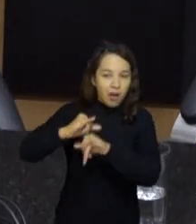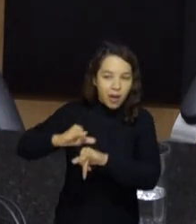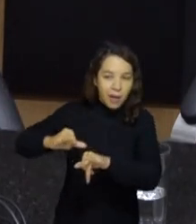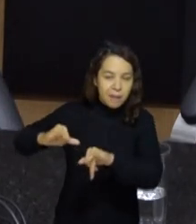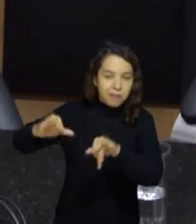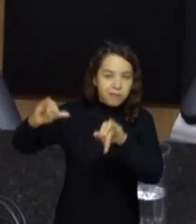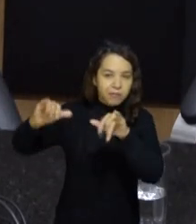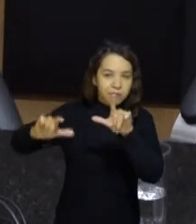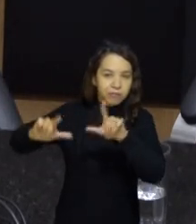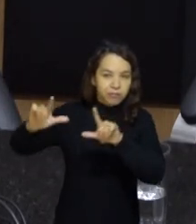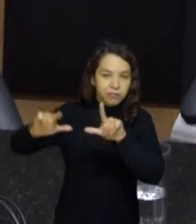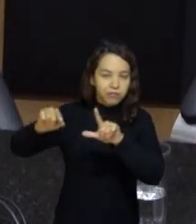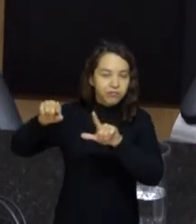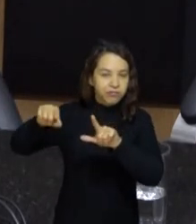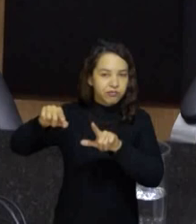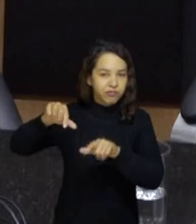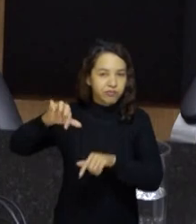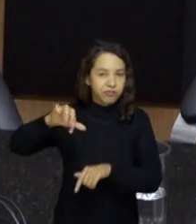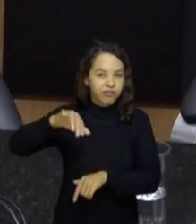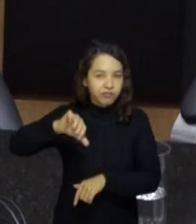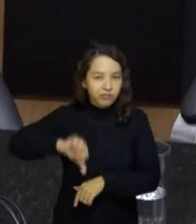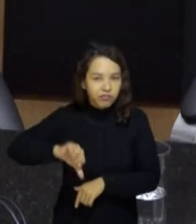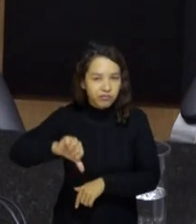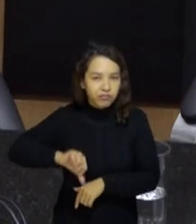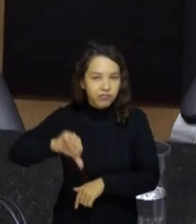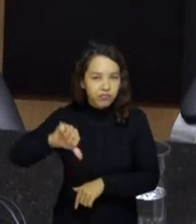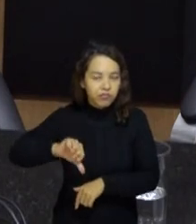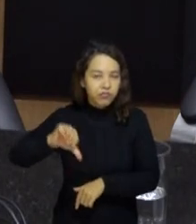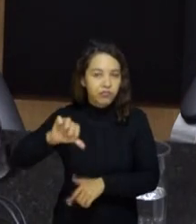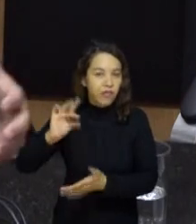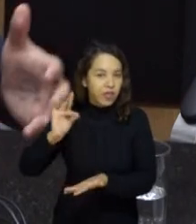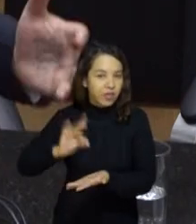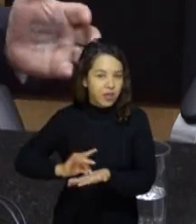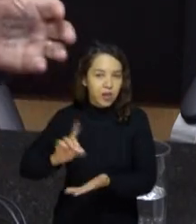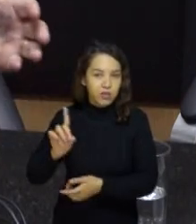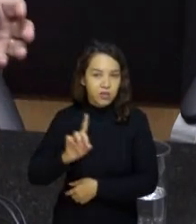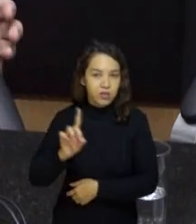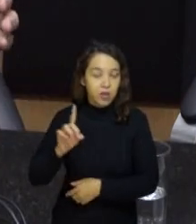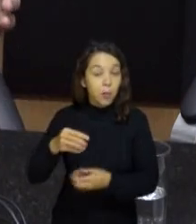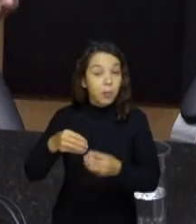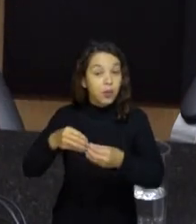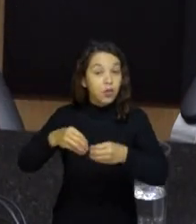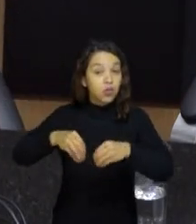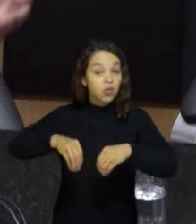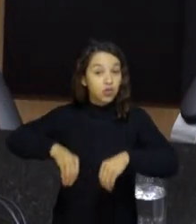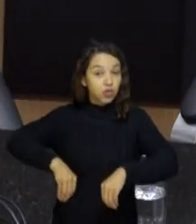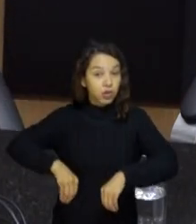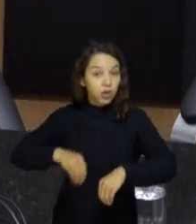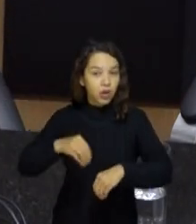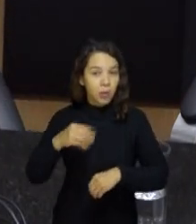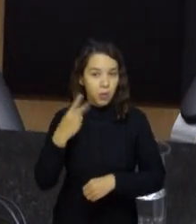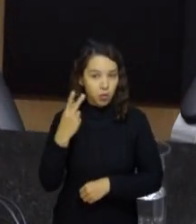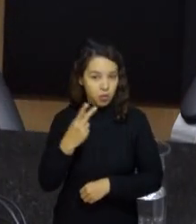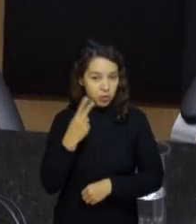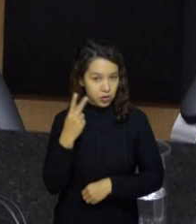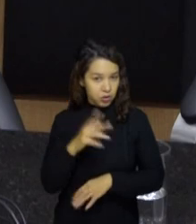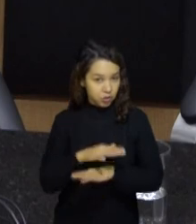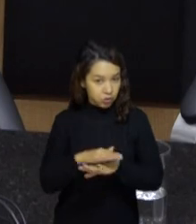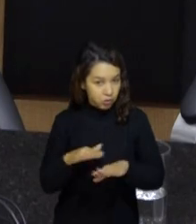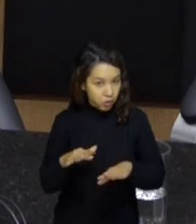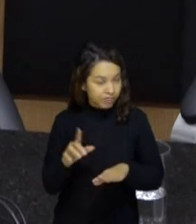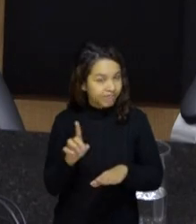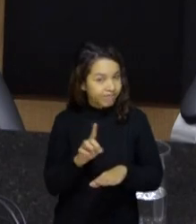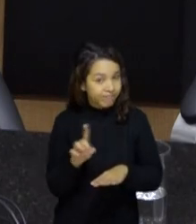isso prejudica, não só a questão dos políticos, mas as pessoas, né, da iniciativa privada.